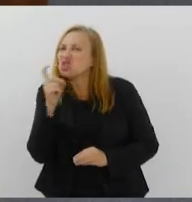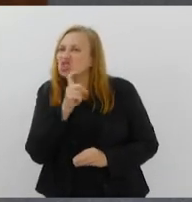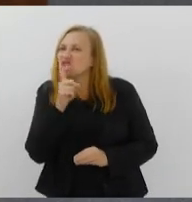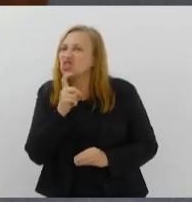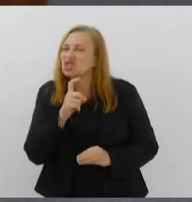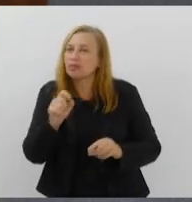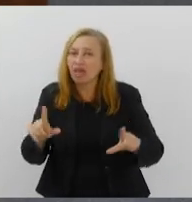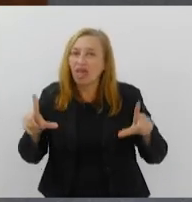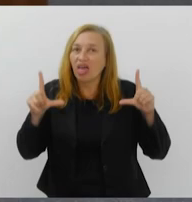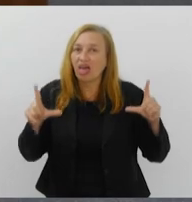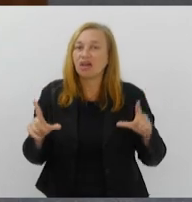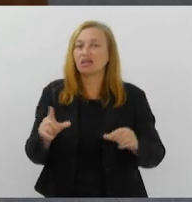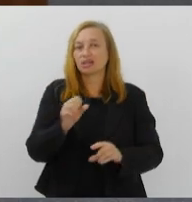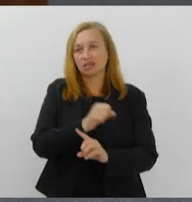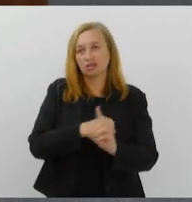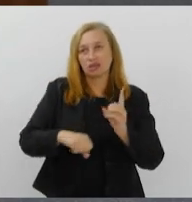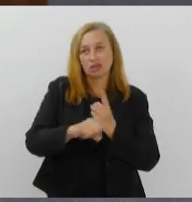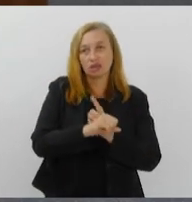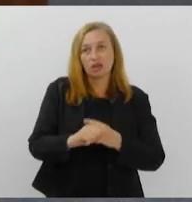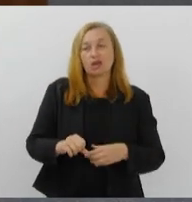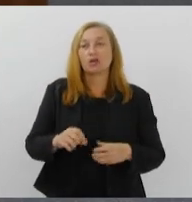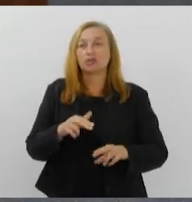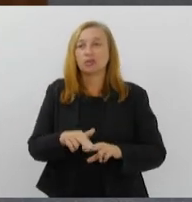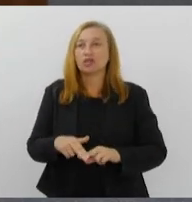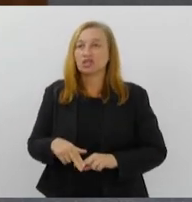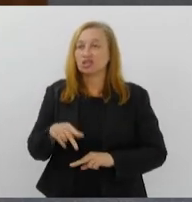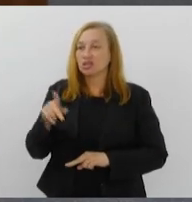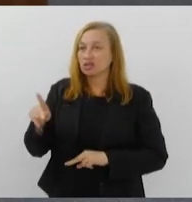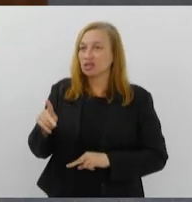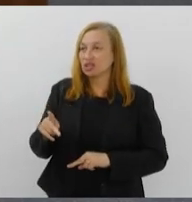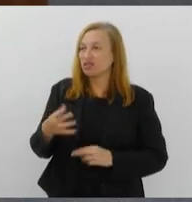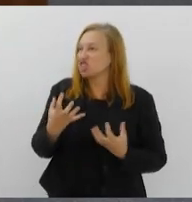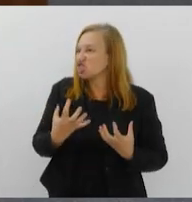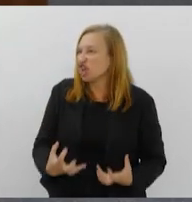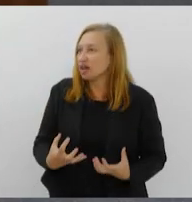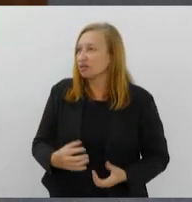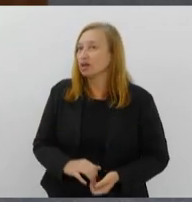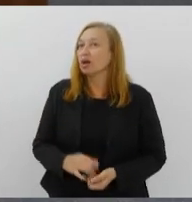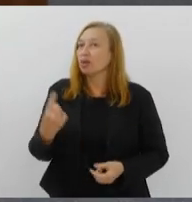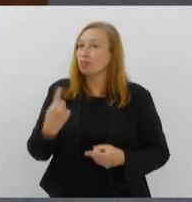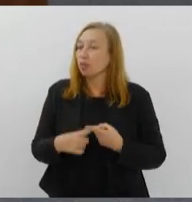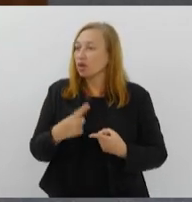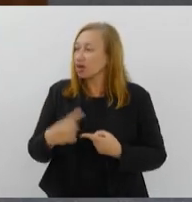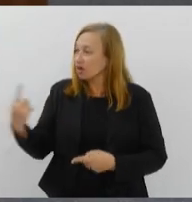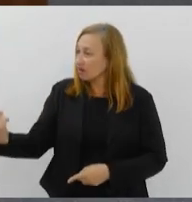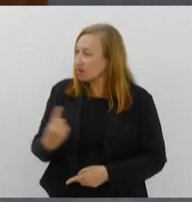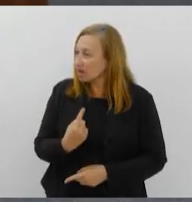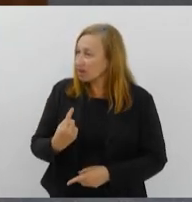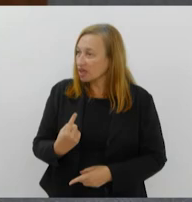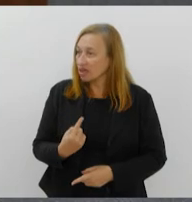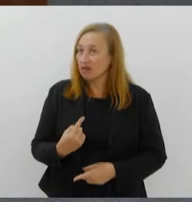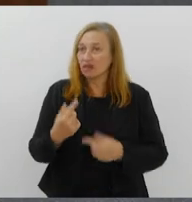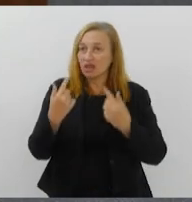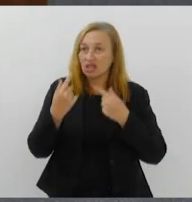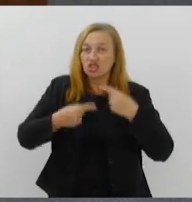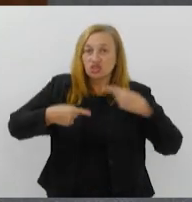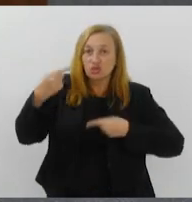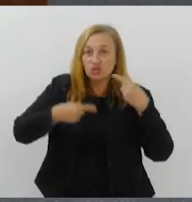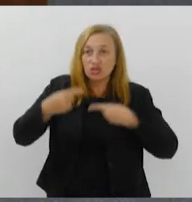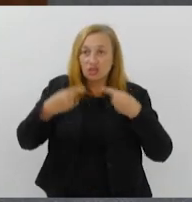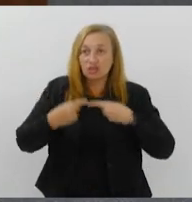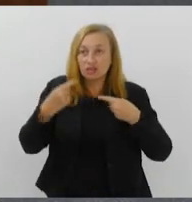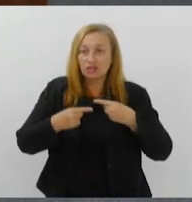nas redes sociais. Não é por outra razão que está sendo chamado de chato aqui, porque vem aqui no parlamento, fica puxando discussão em cima